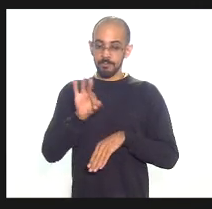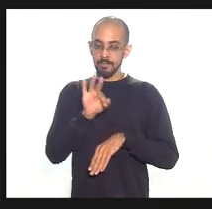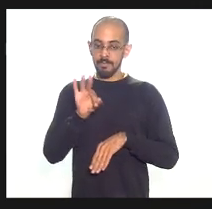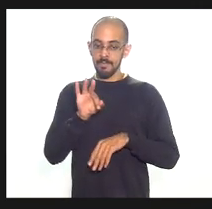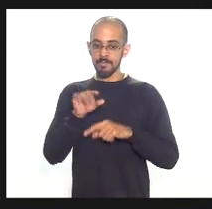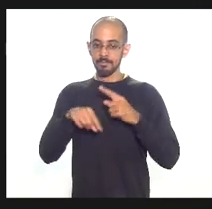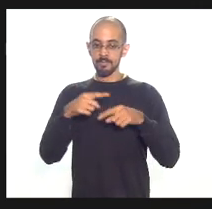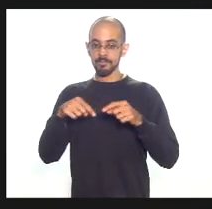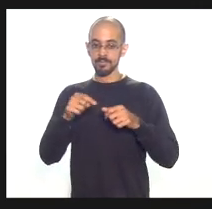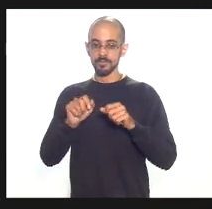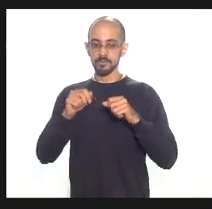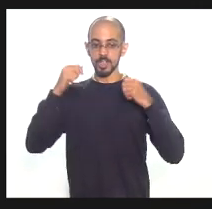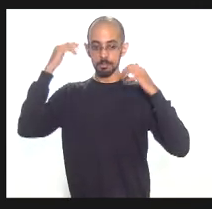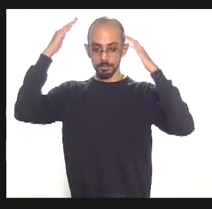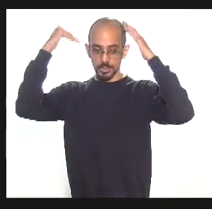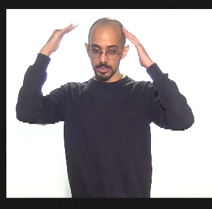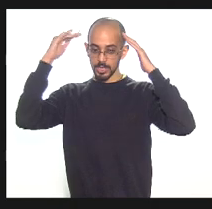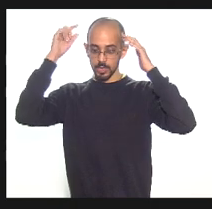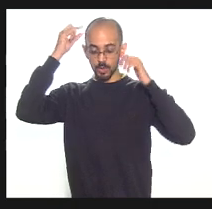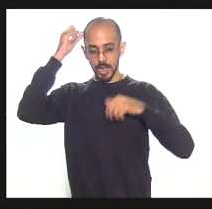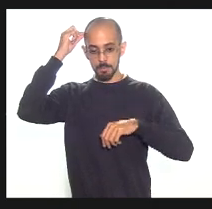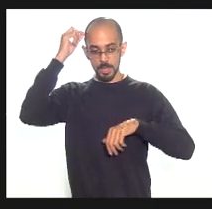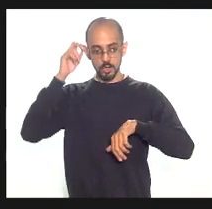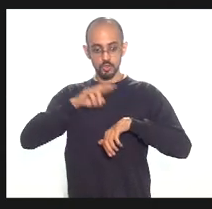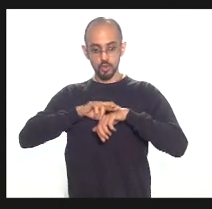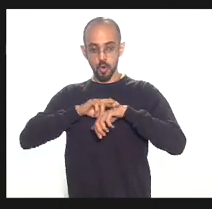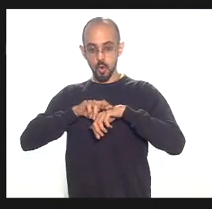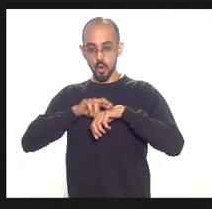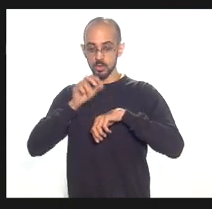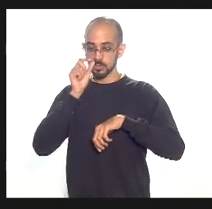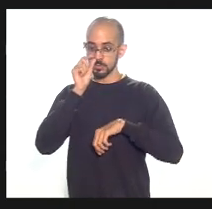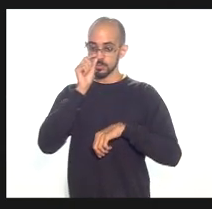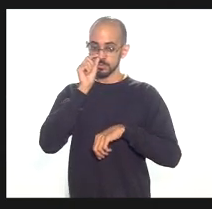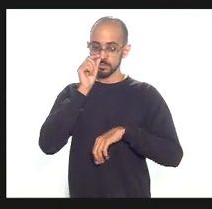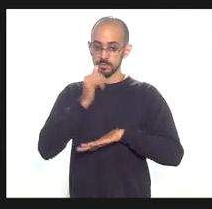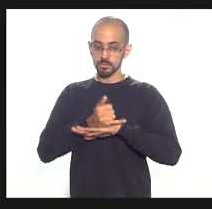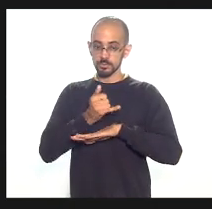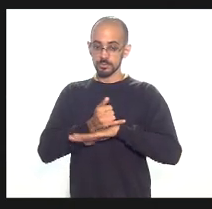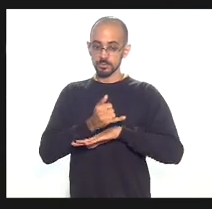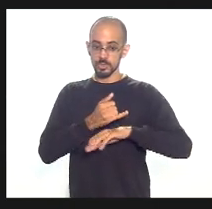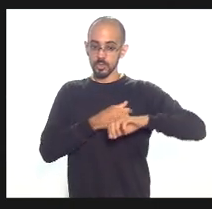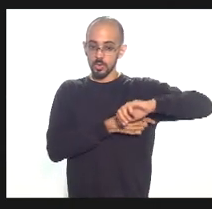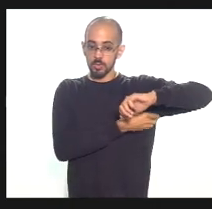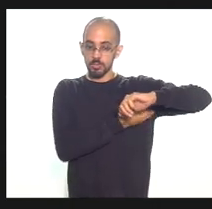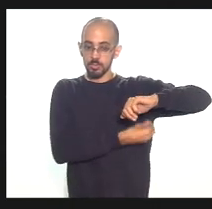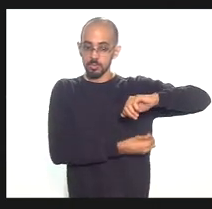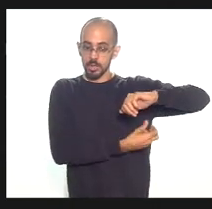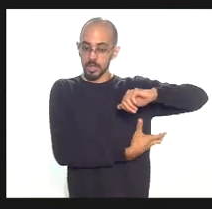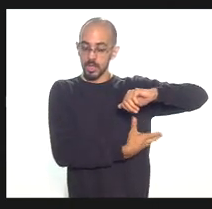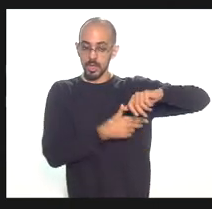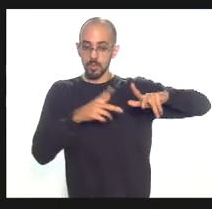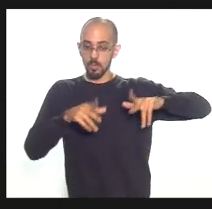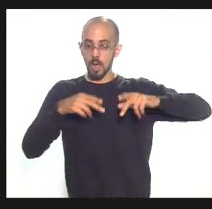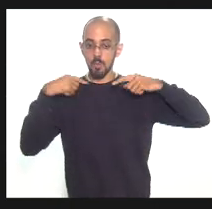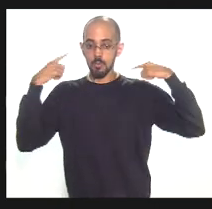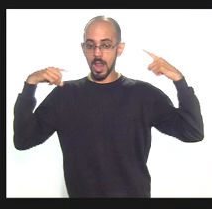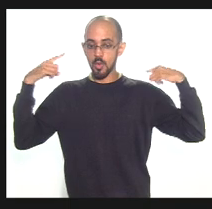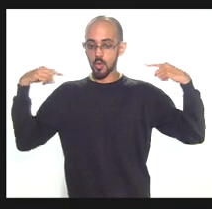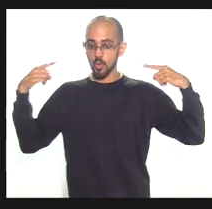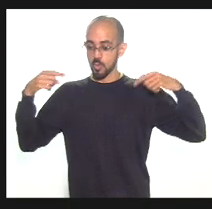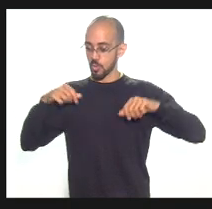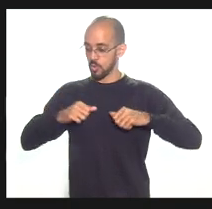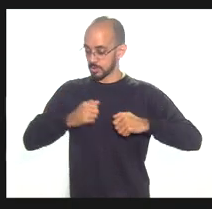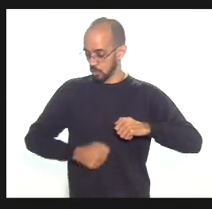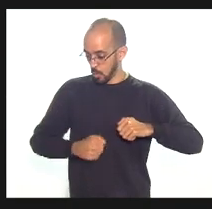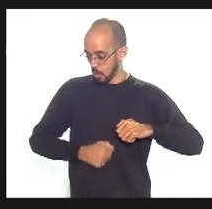pintando o cabelo de roxo botando piscine no nariz com o cabelo debaixo do sovaco enorme igual um maluco aí cagando no meio